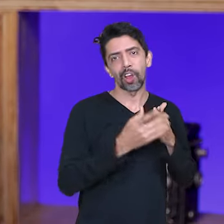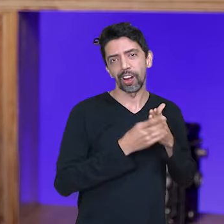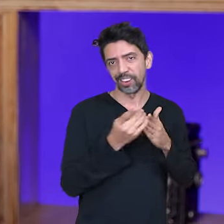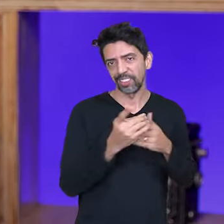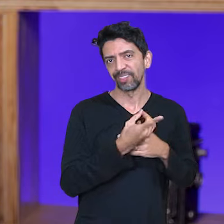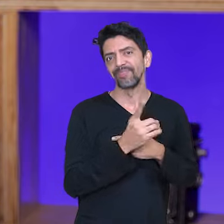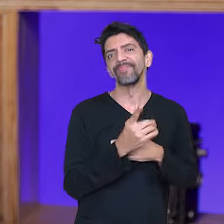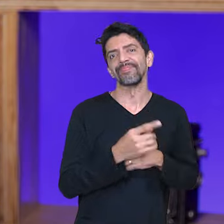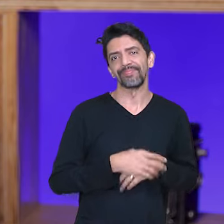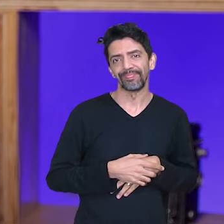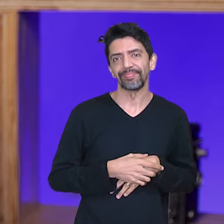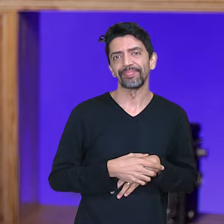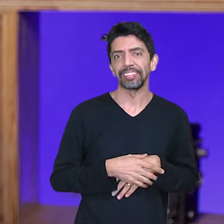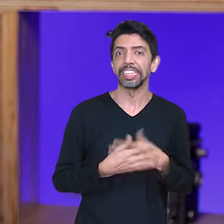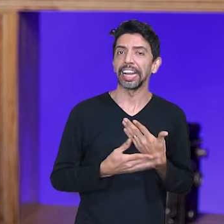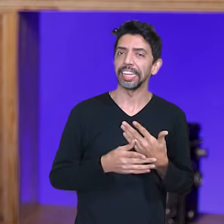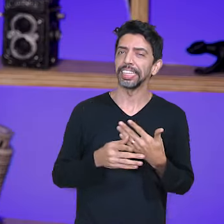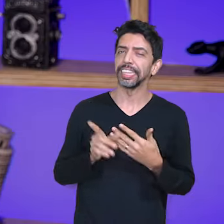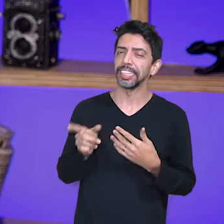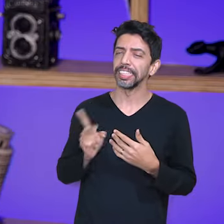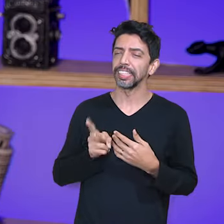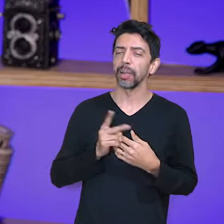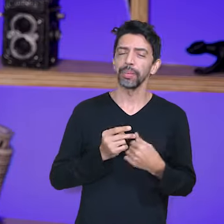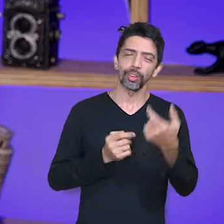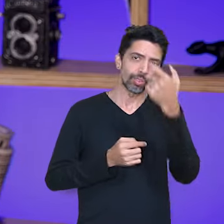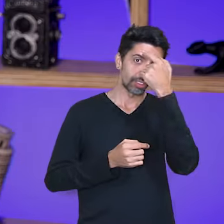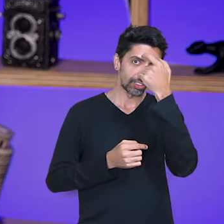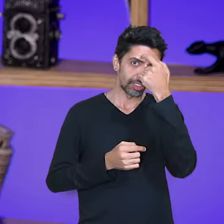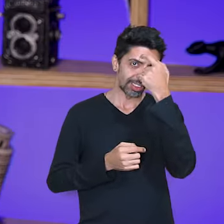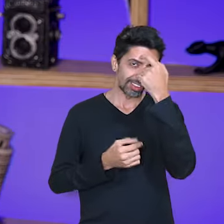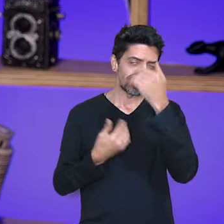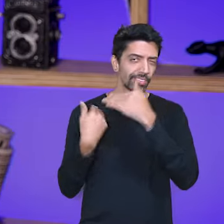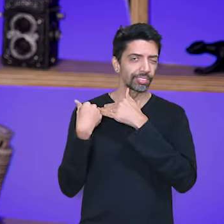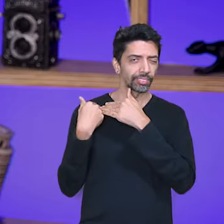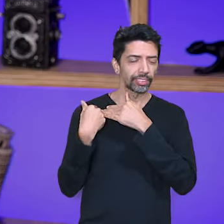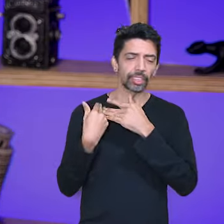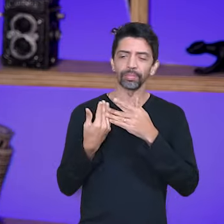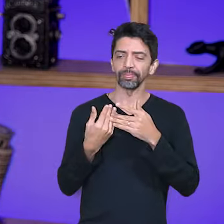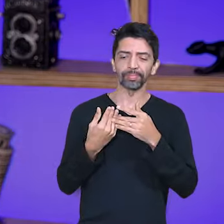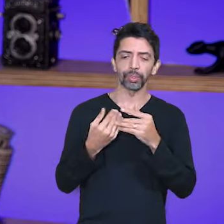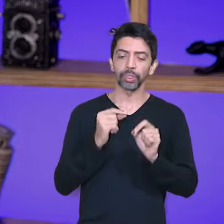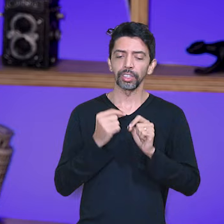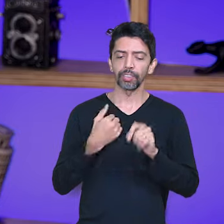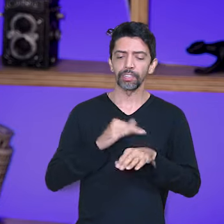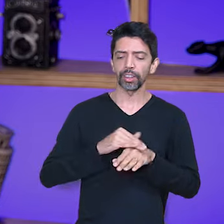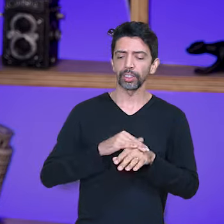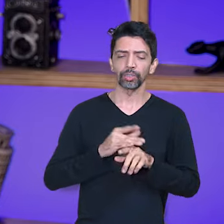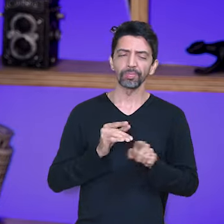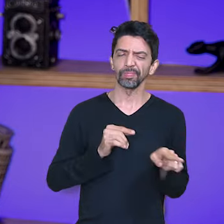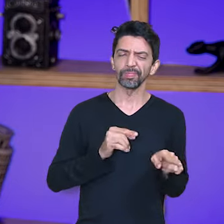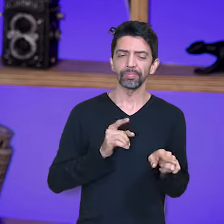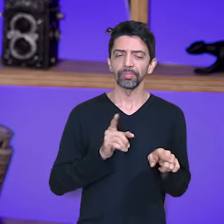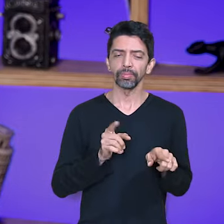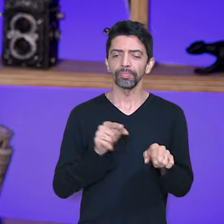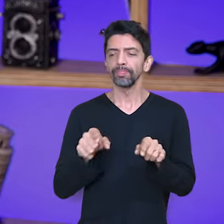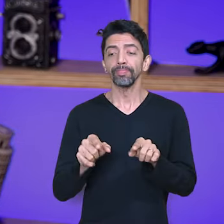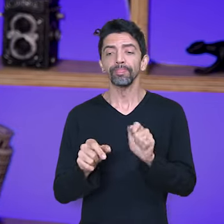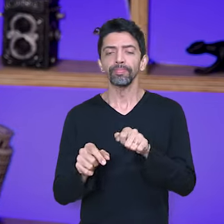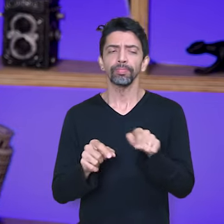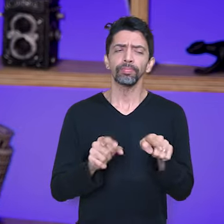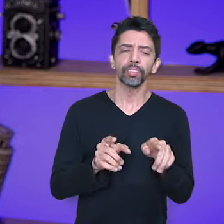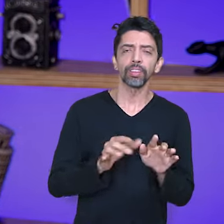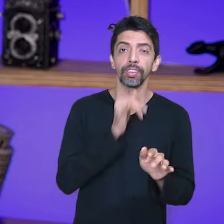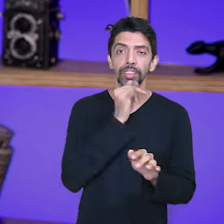de falar sim e não para muitas coisas. Eu sabia que quando eu saía do país para ir para fora, para uma viagem, qualquer que seja,